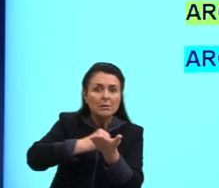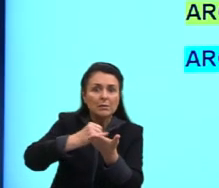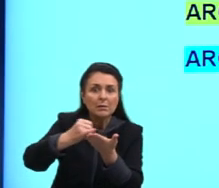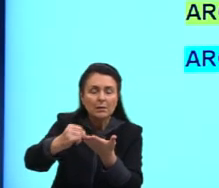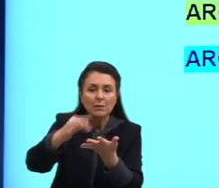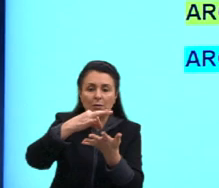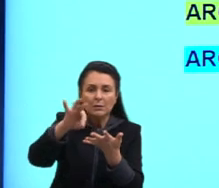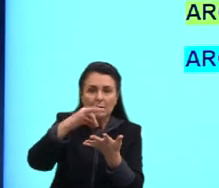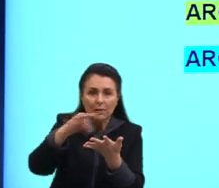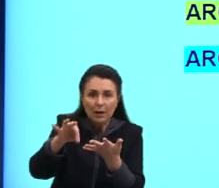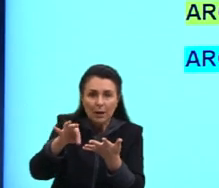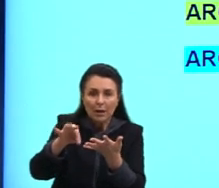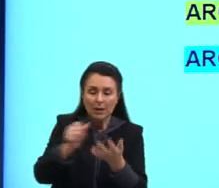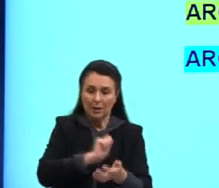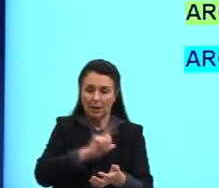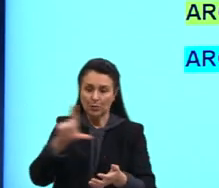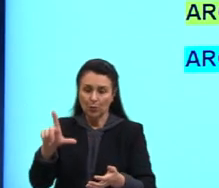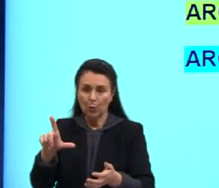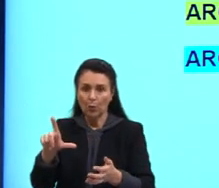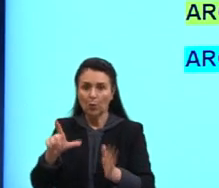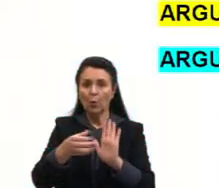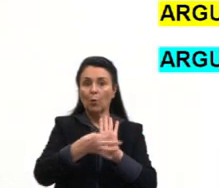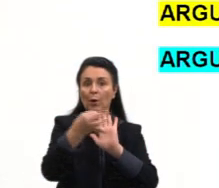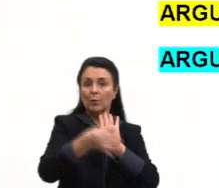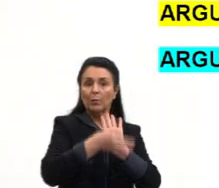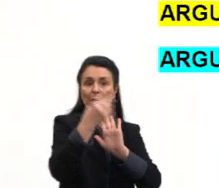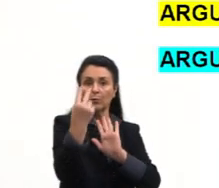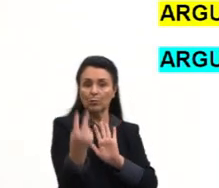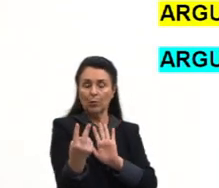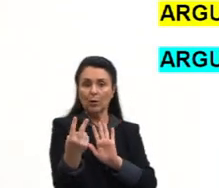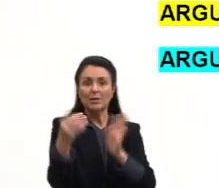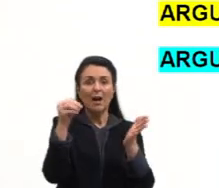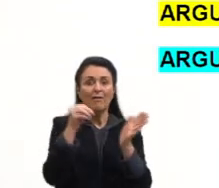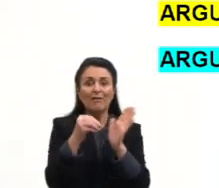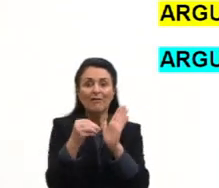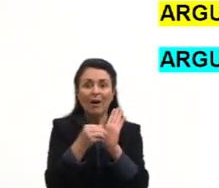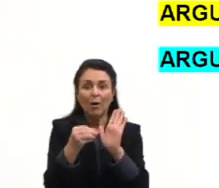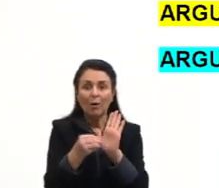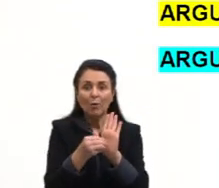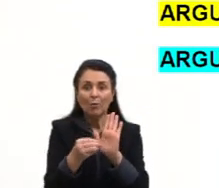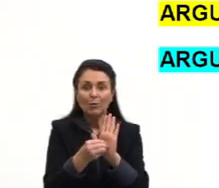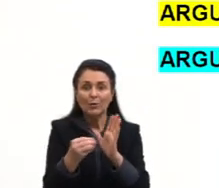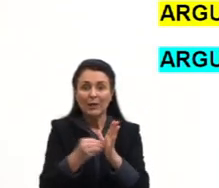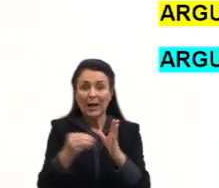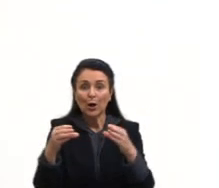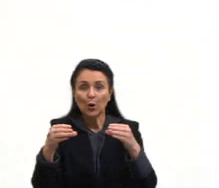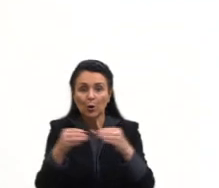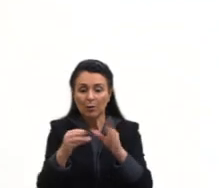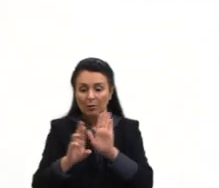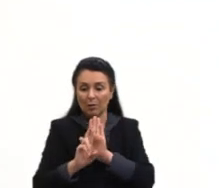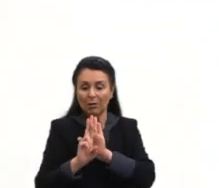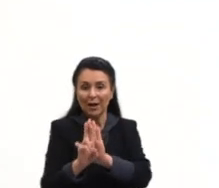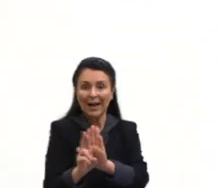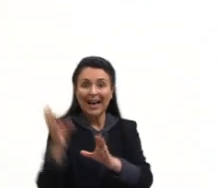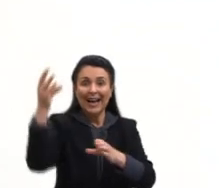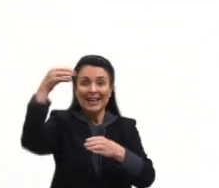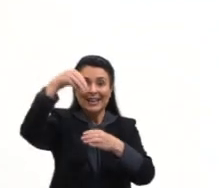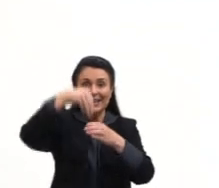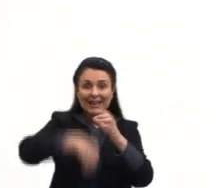Azul argumento dois existe uma carência de representatividade desse grupo nas mídias